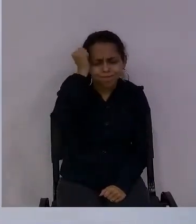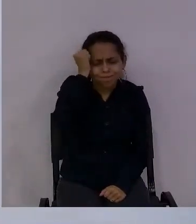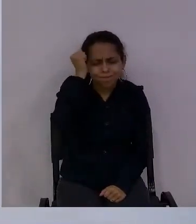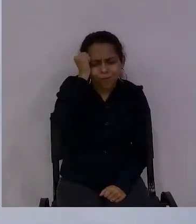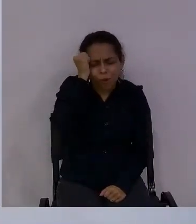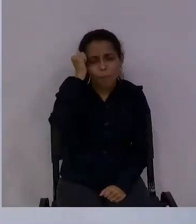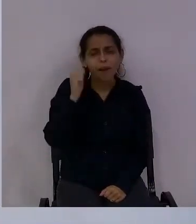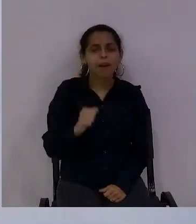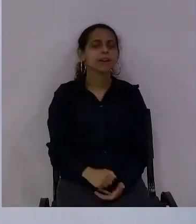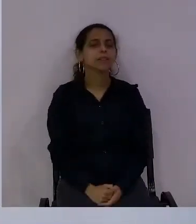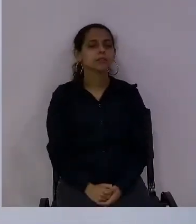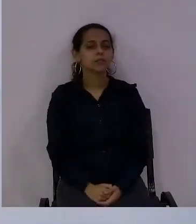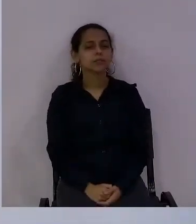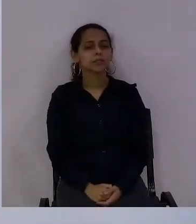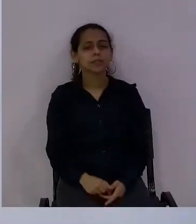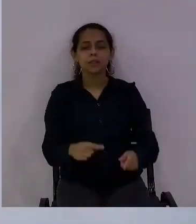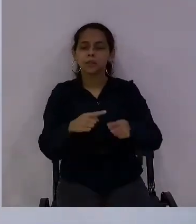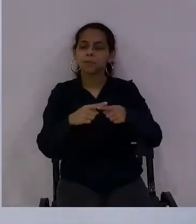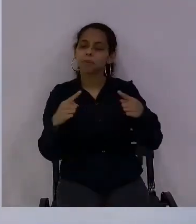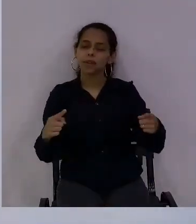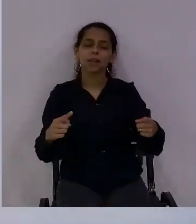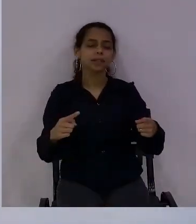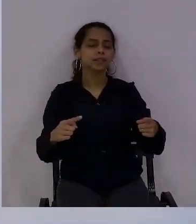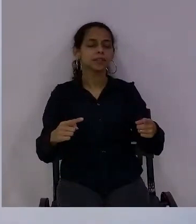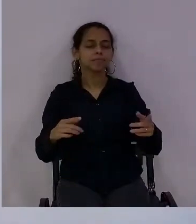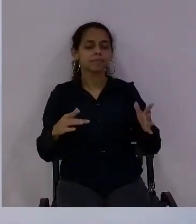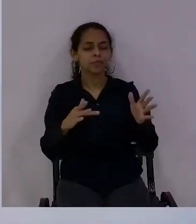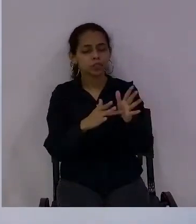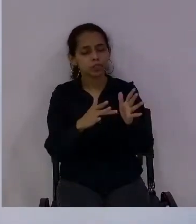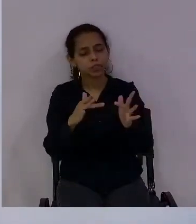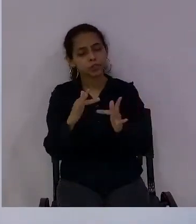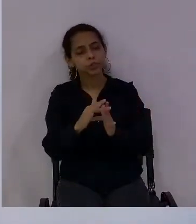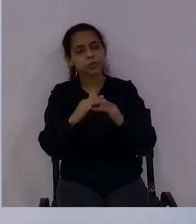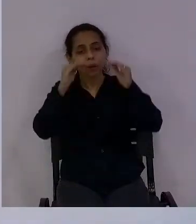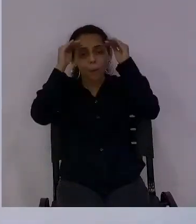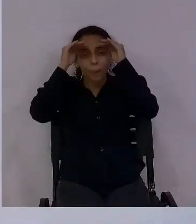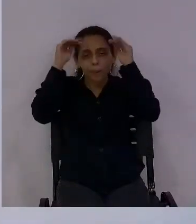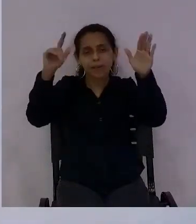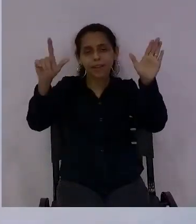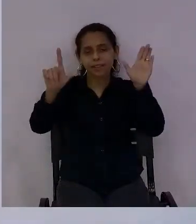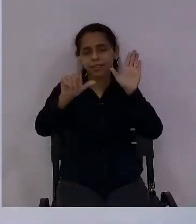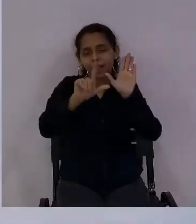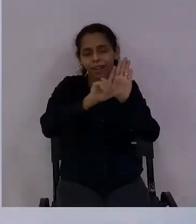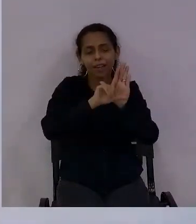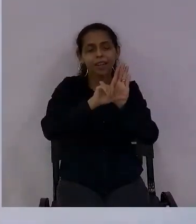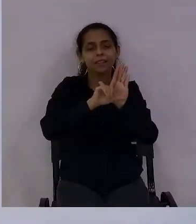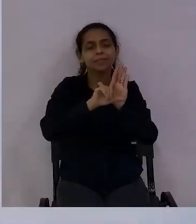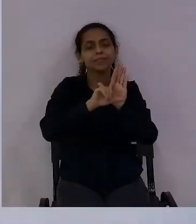Mas ainda assim, ele precisa se submeter à regra, à lei e à norma